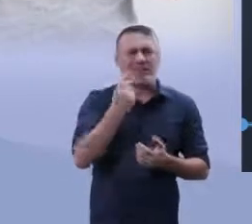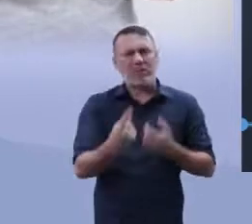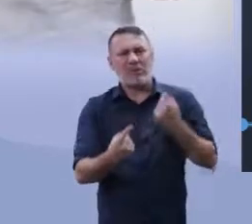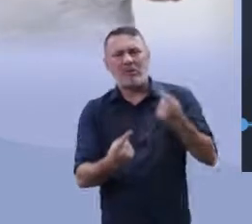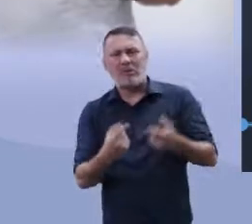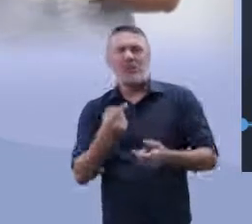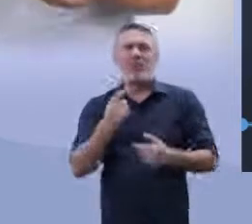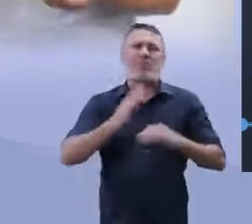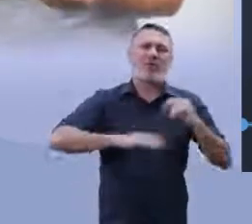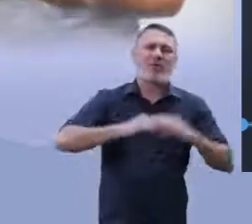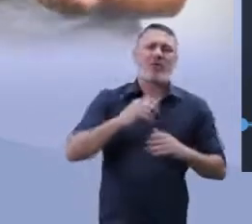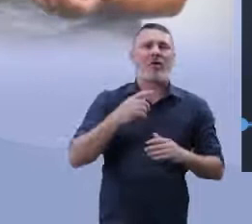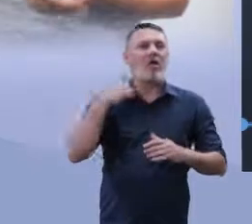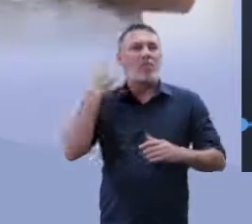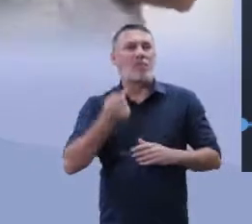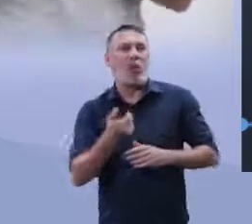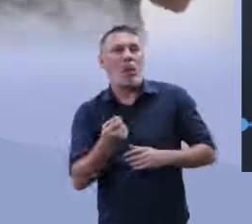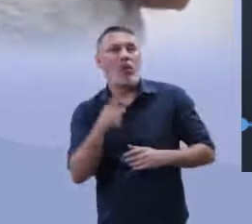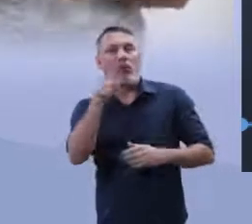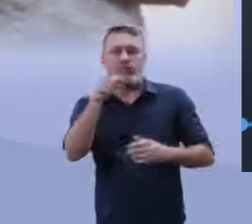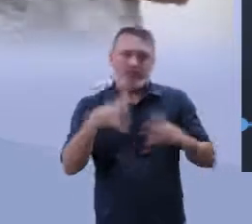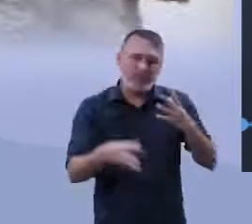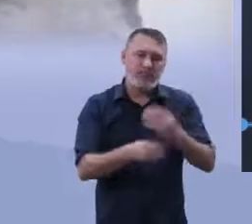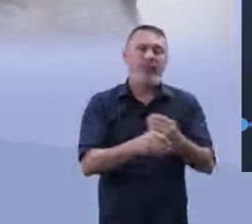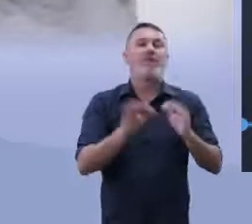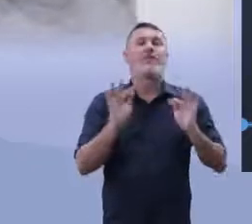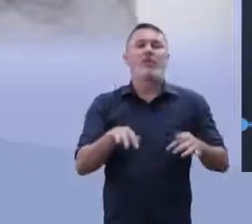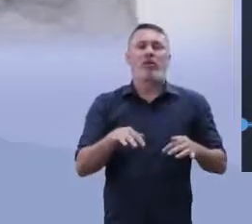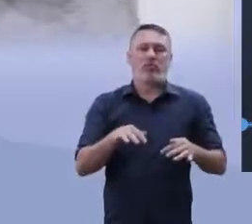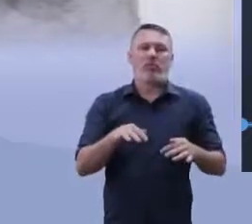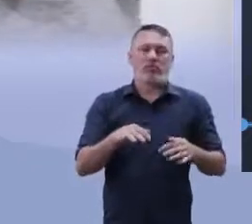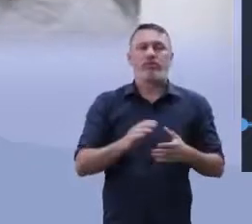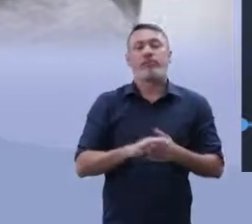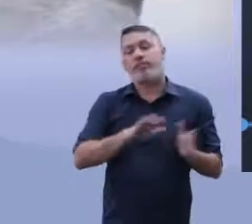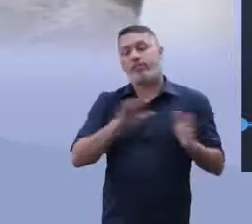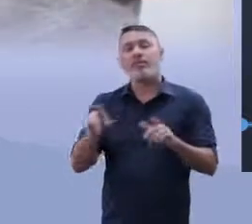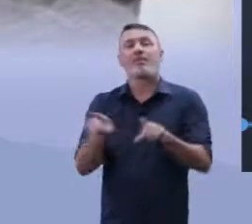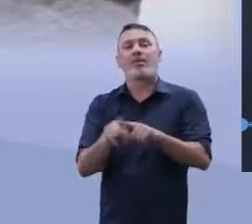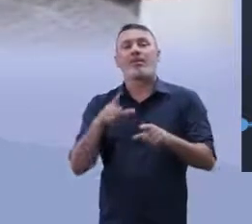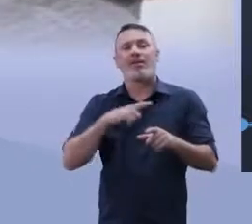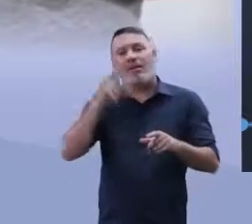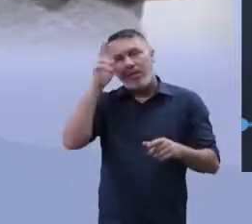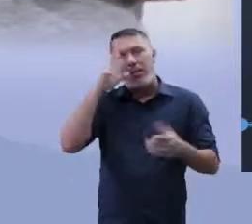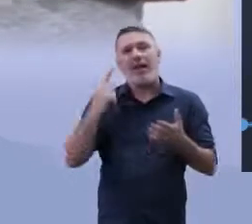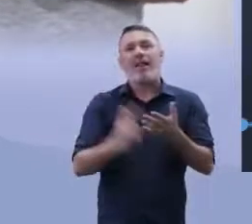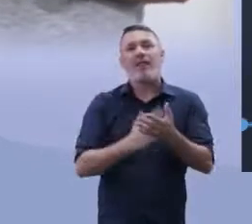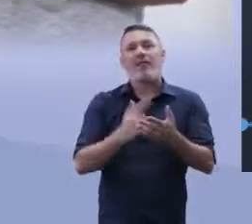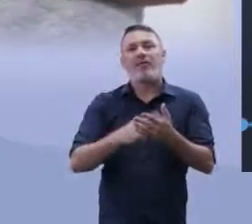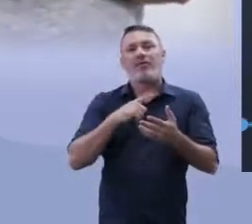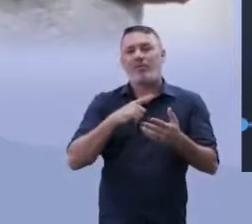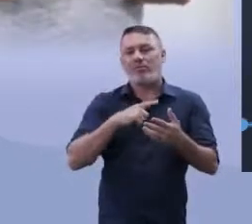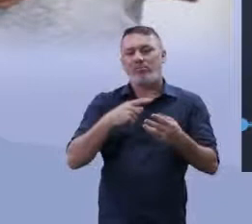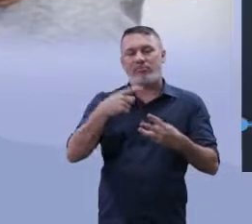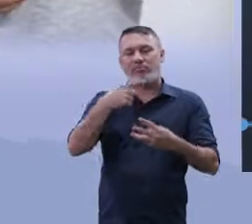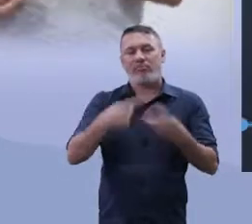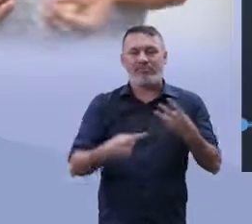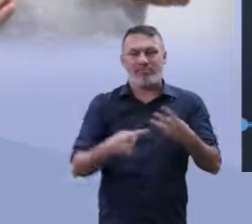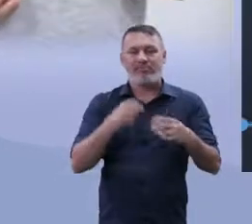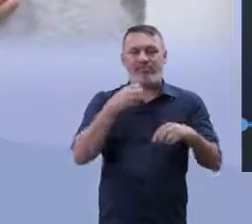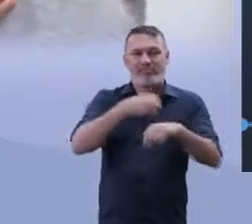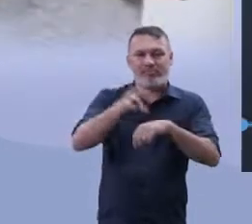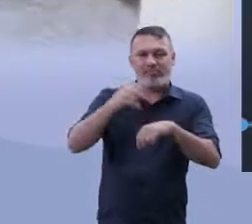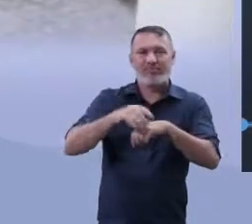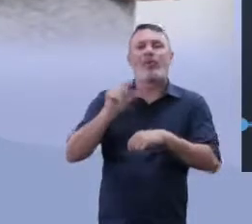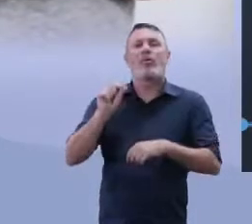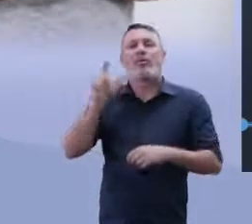da demanda e o pouco profissionais. Então você pode jogar isso na sua conclusão. Falamos sobre o livro Memórias de Cárcere, do Graciliano Ramos, que ele